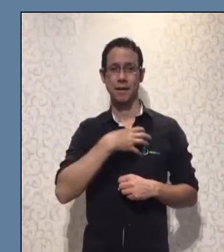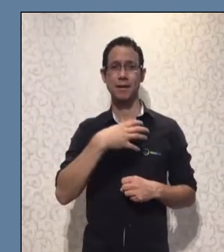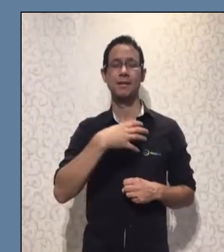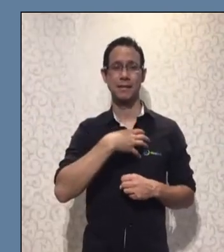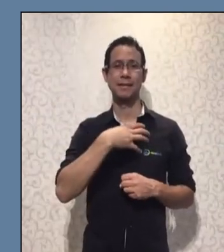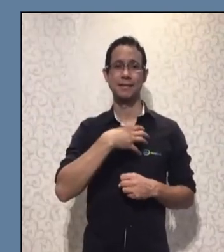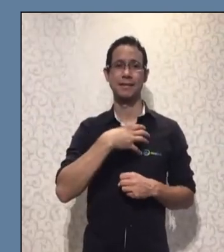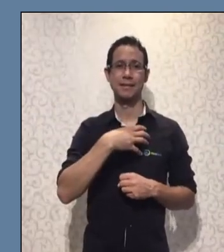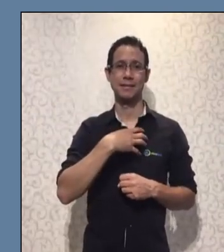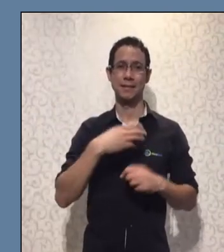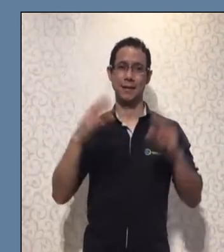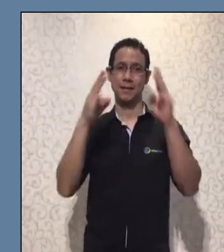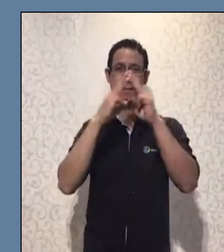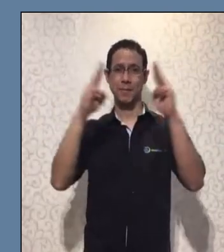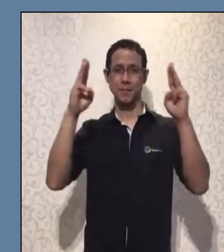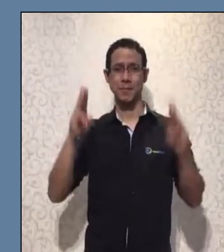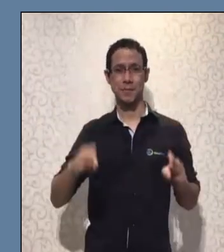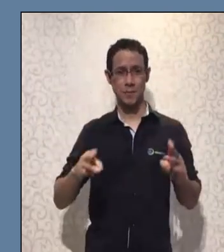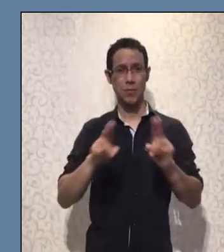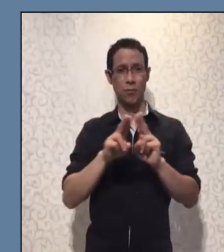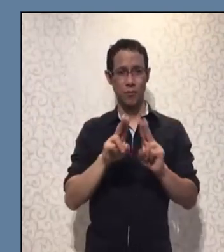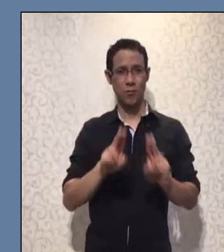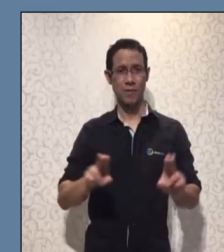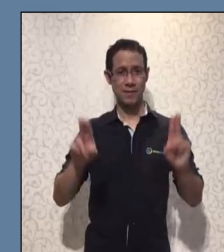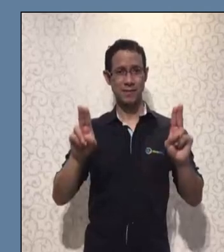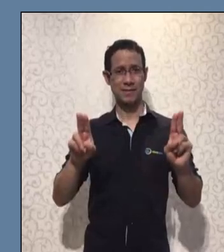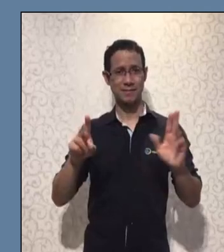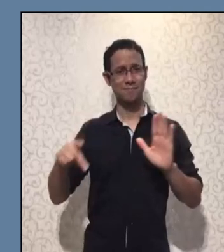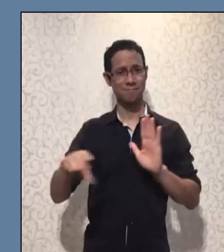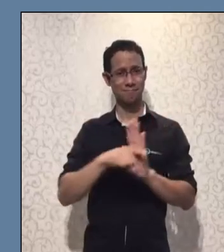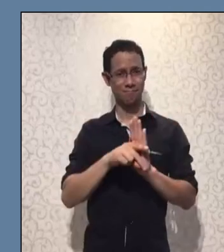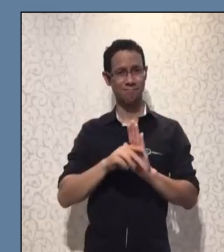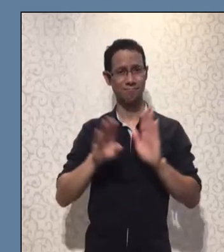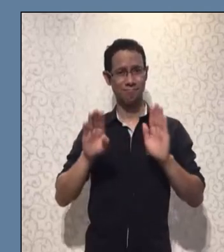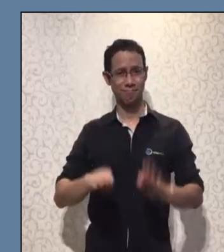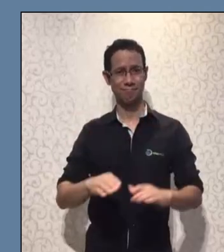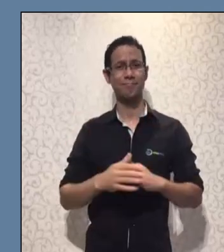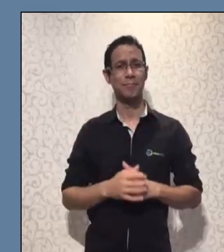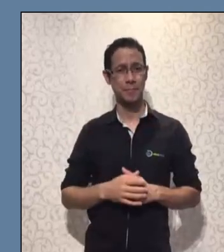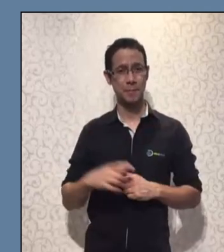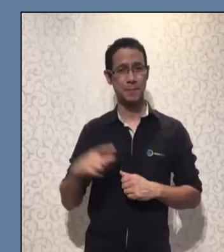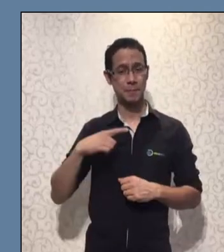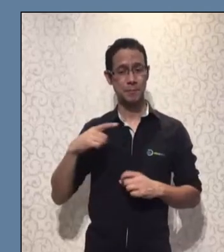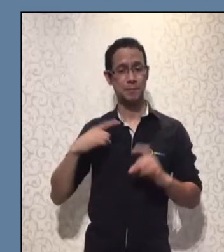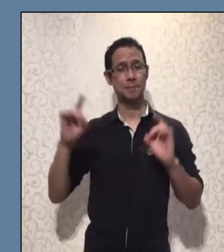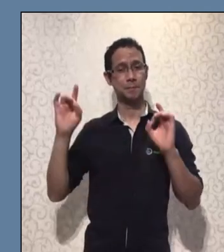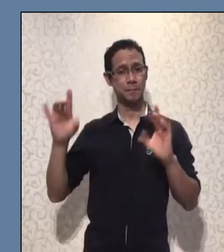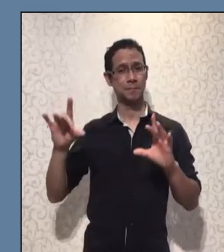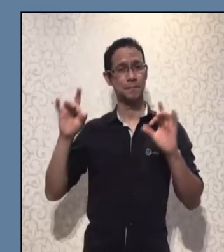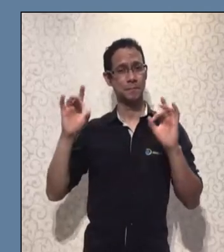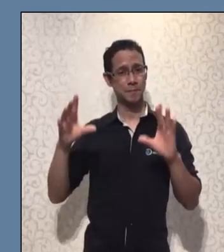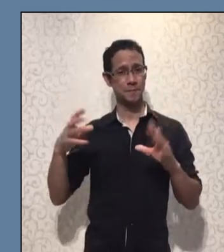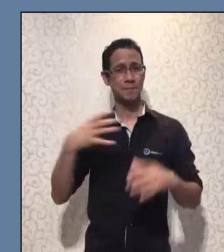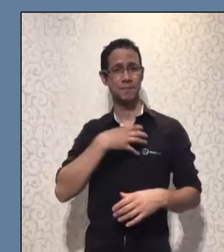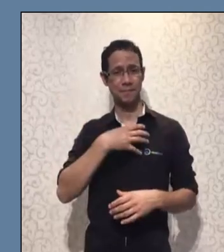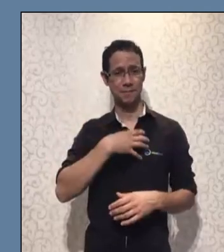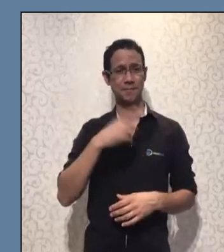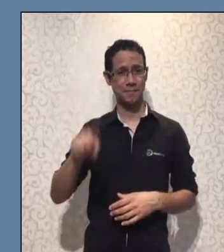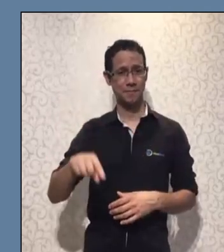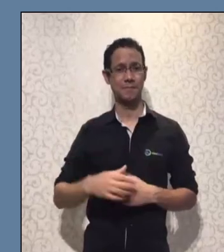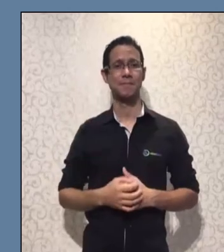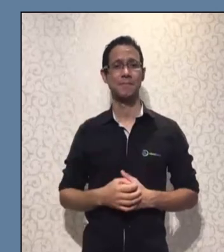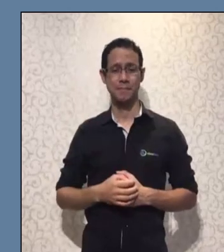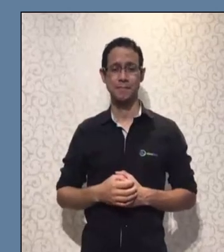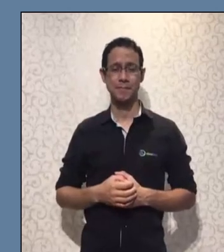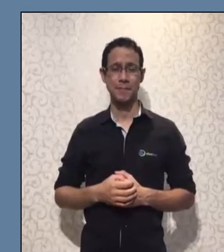museus universitários, né? Eu acho que nós sempre privilegiamos esse aspecto. Mas